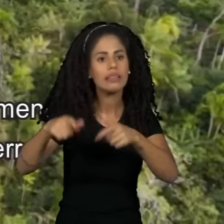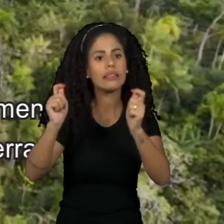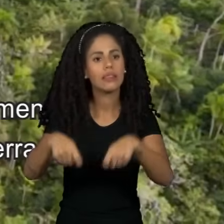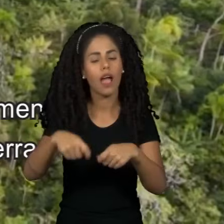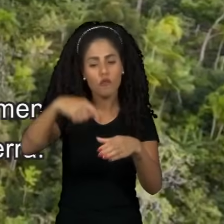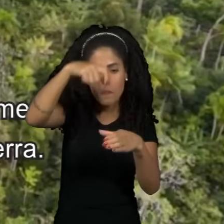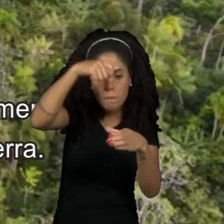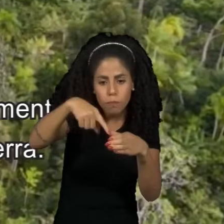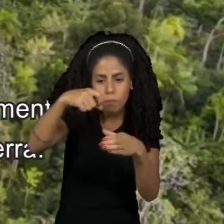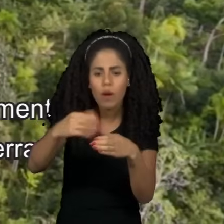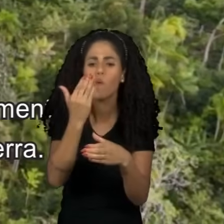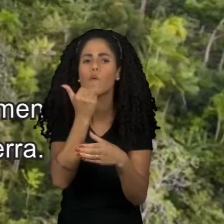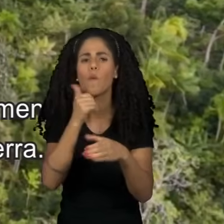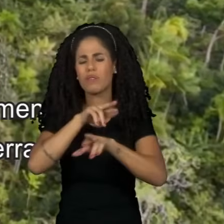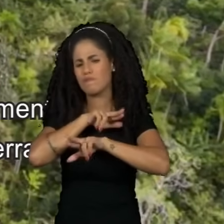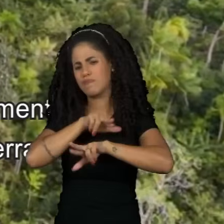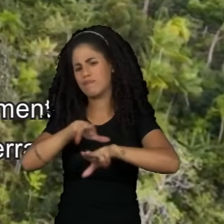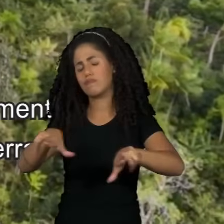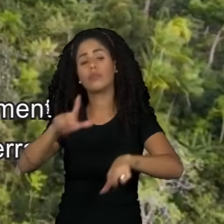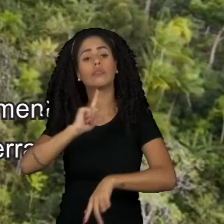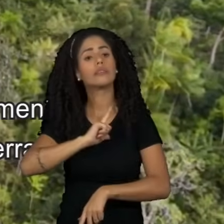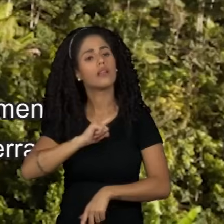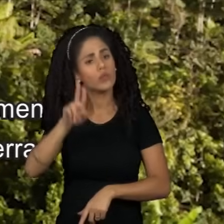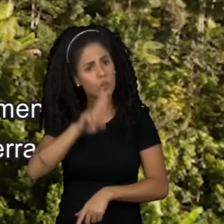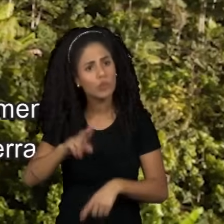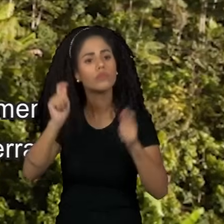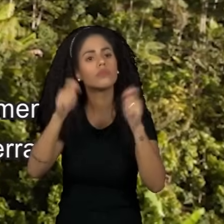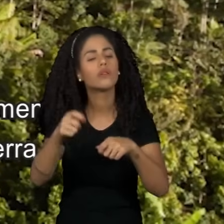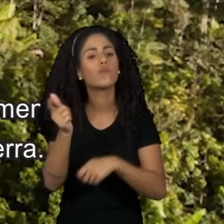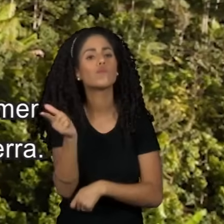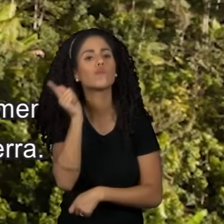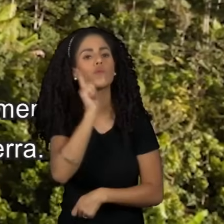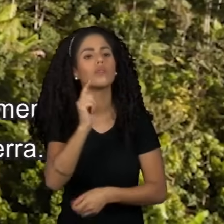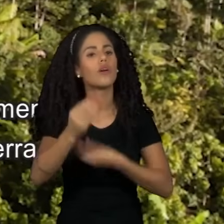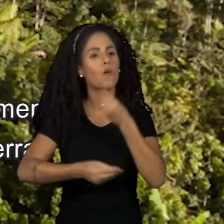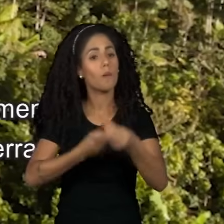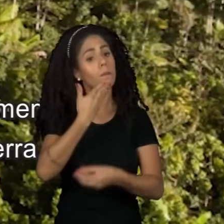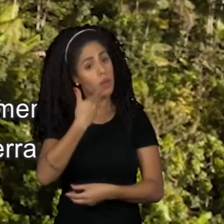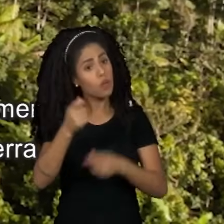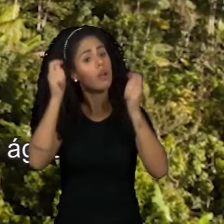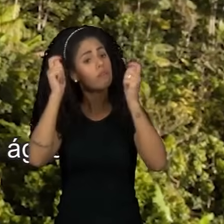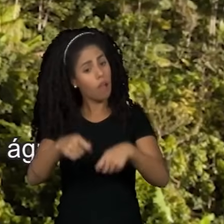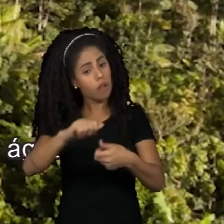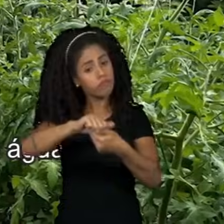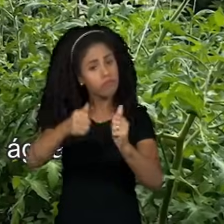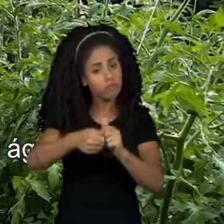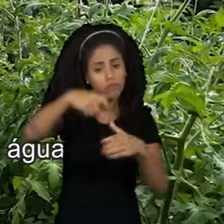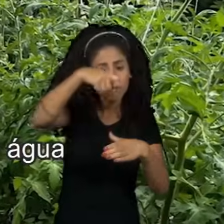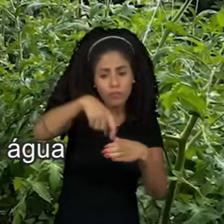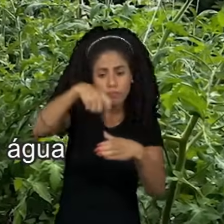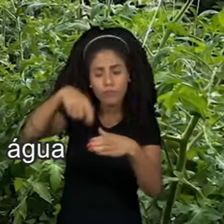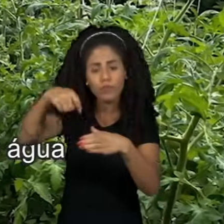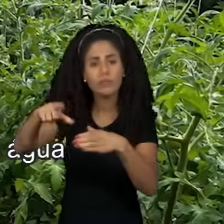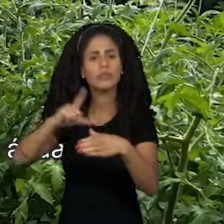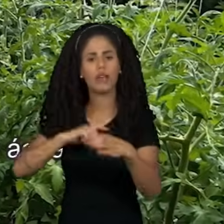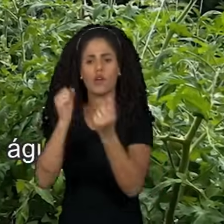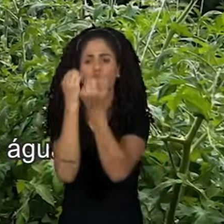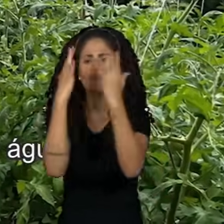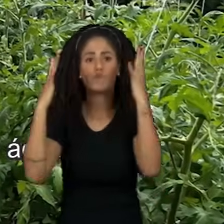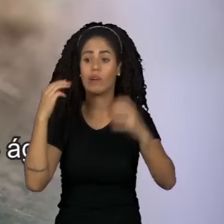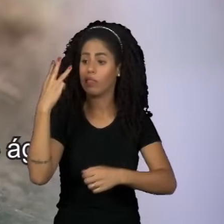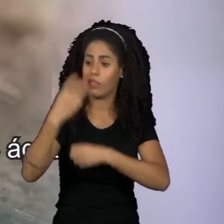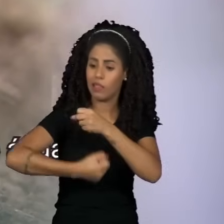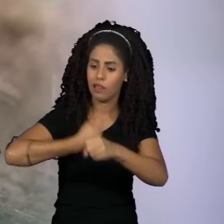alimentos pode ser usado como meio para melhorar a terra. Com as agroflorestas, 10 anos